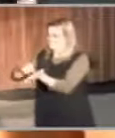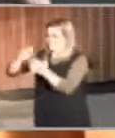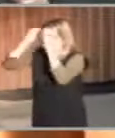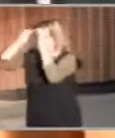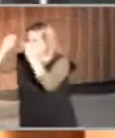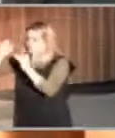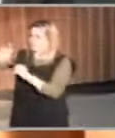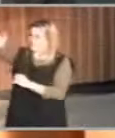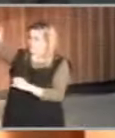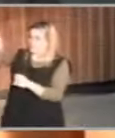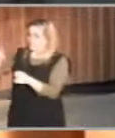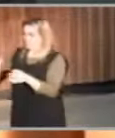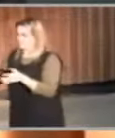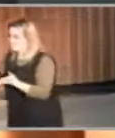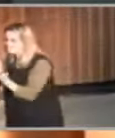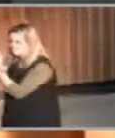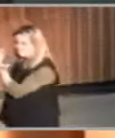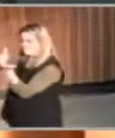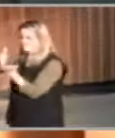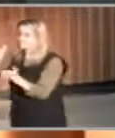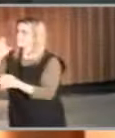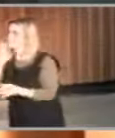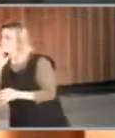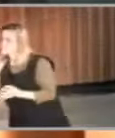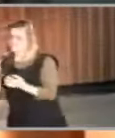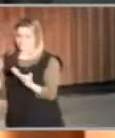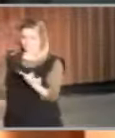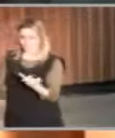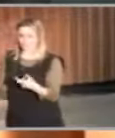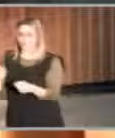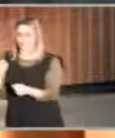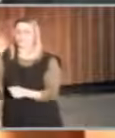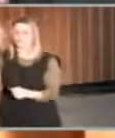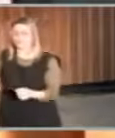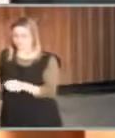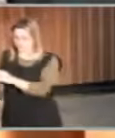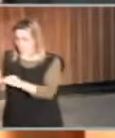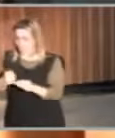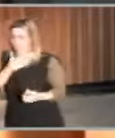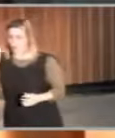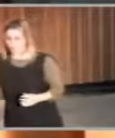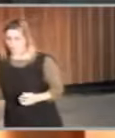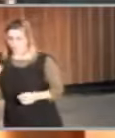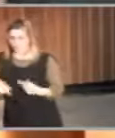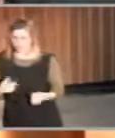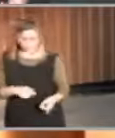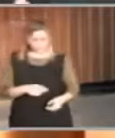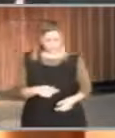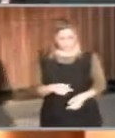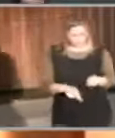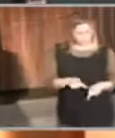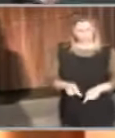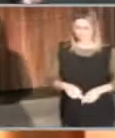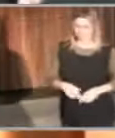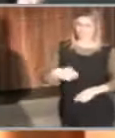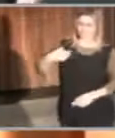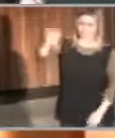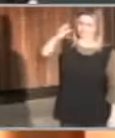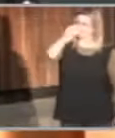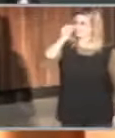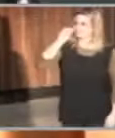paixão espiritual. O que que eles erraram? O que que aconteceu? O que que precisava mudar